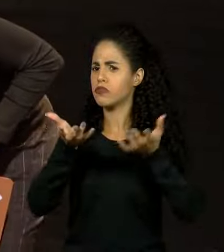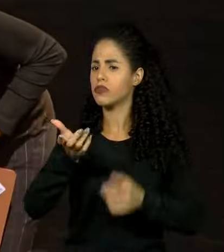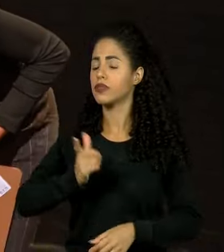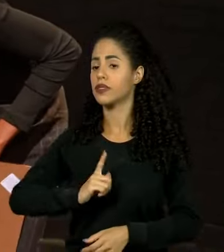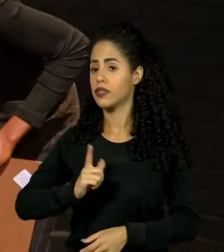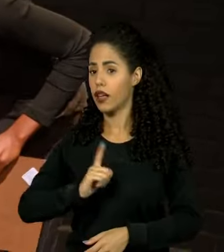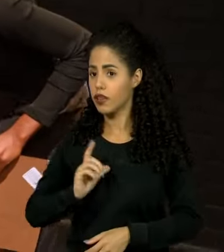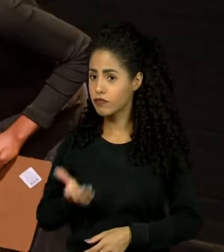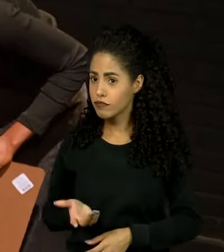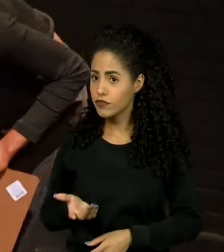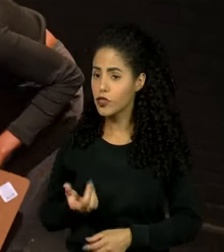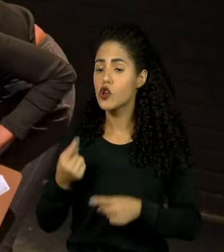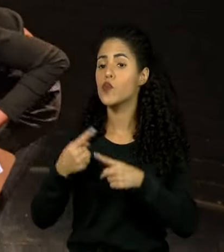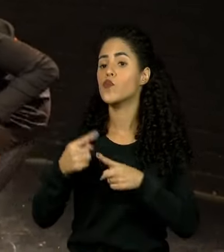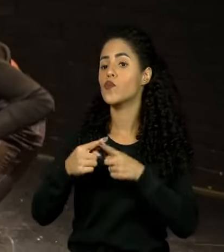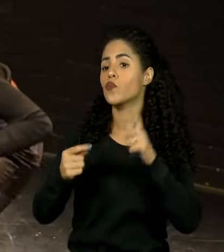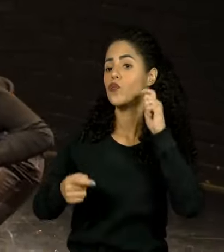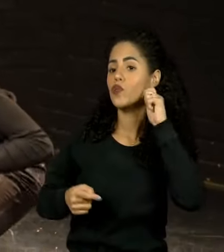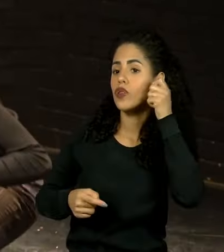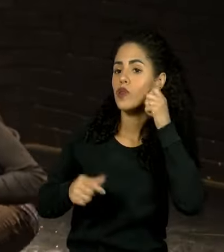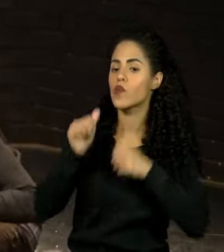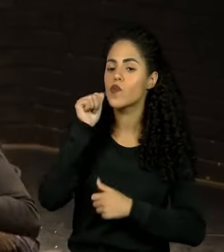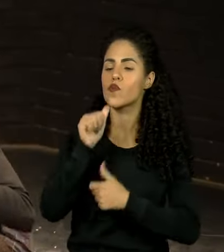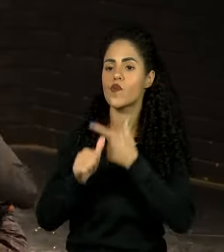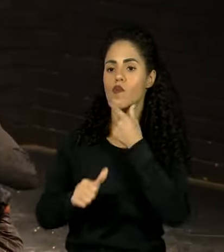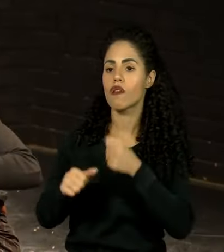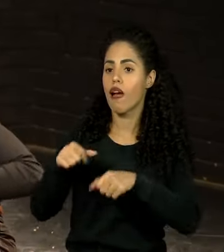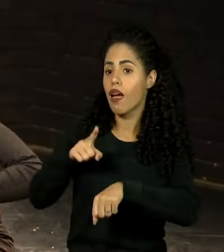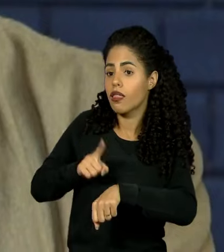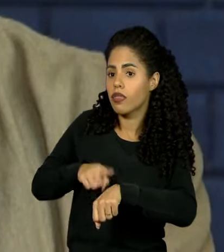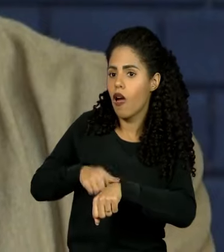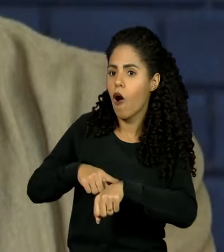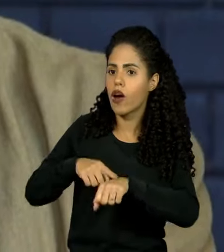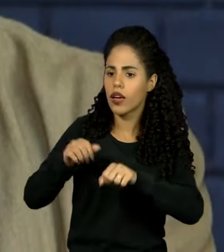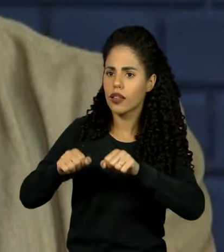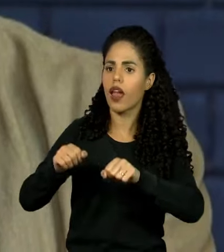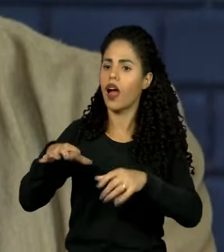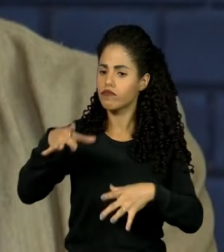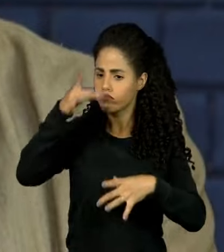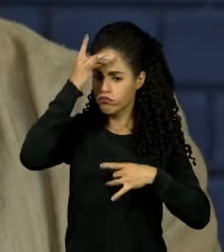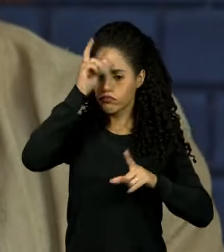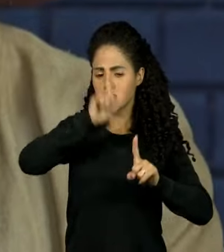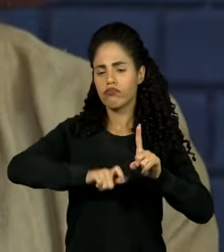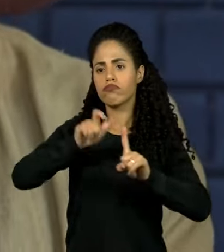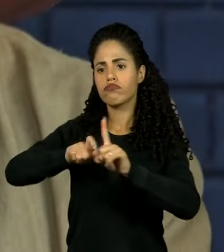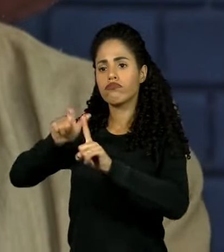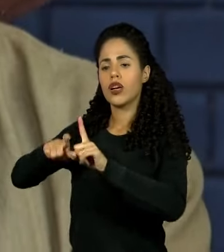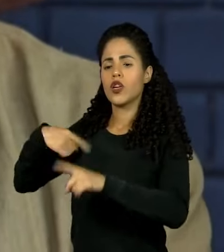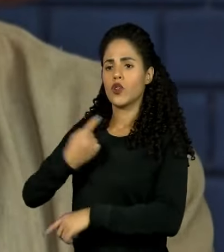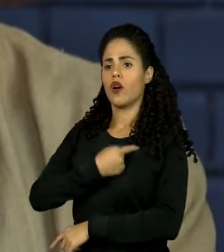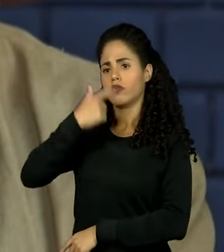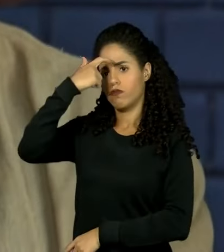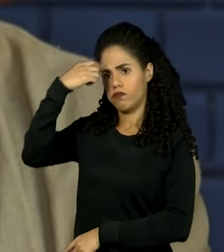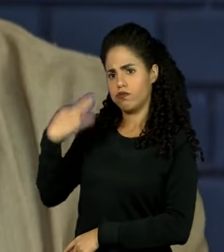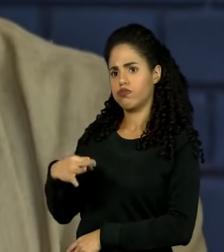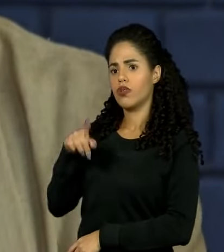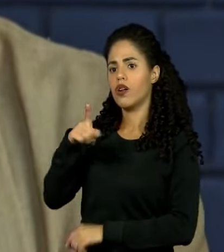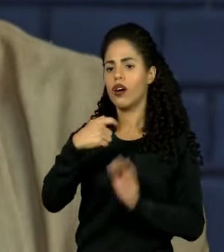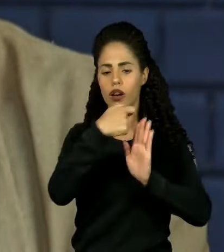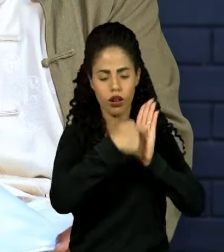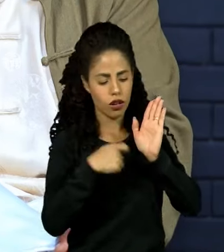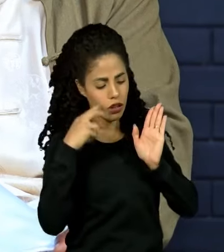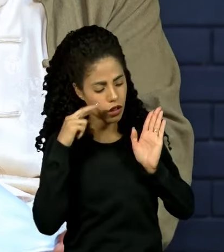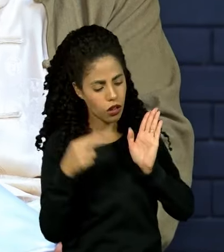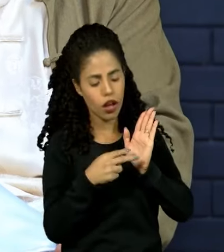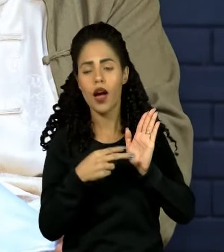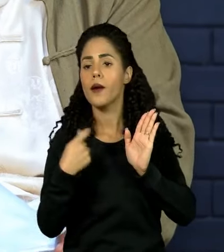Eh quando os atores quando as atrizes estão fazendo esses textos eh a gente tem a consciência que esses textos não